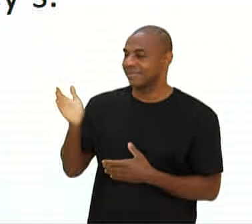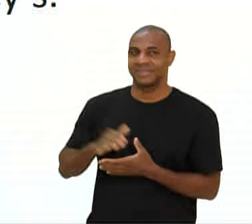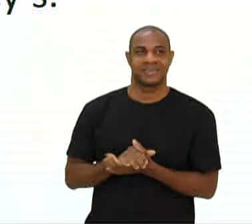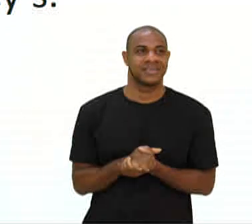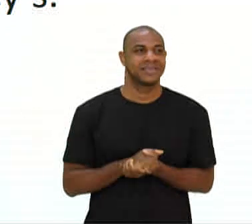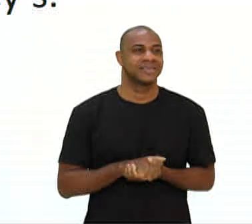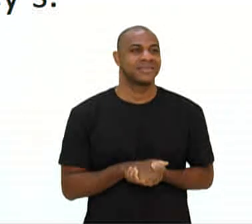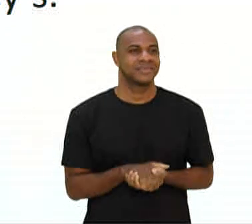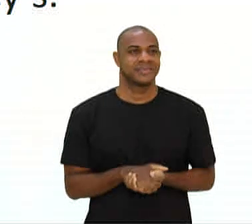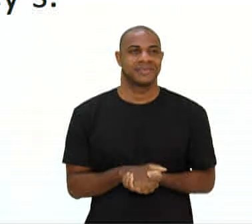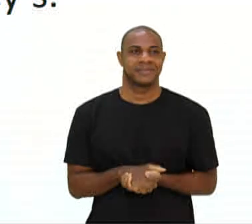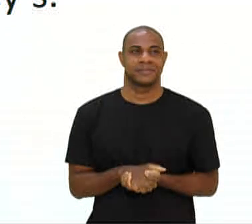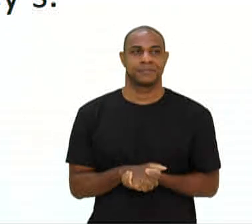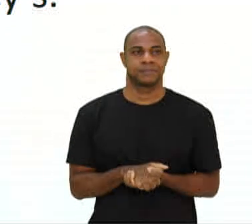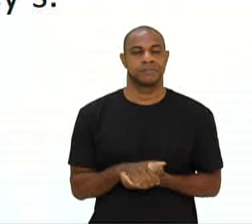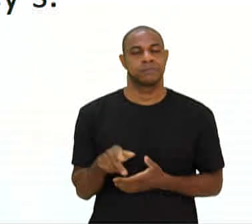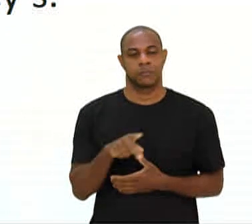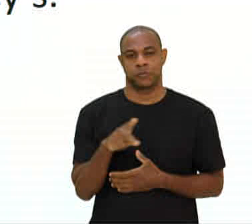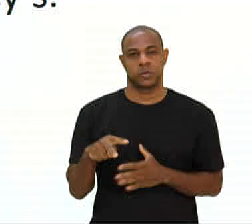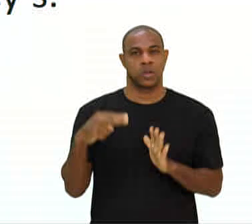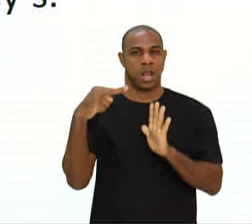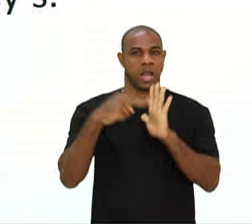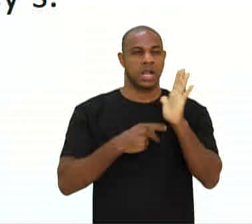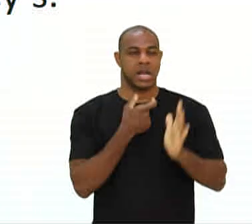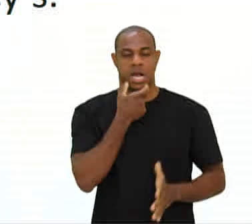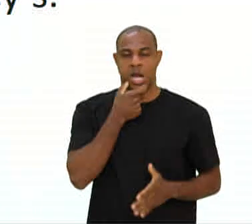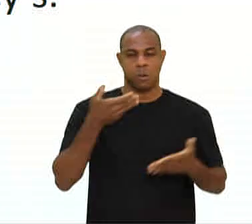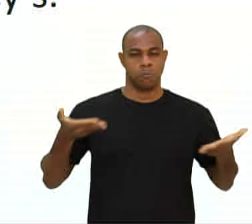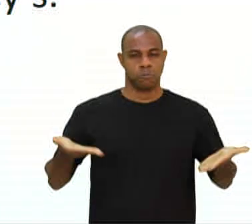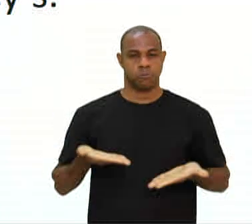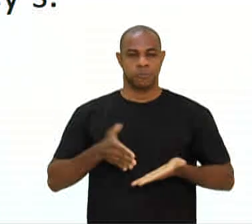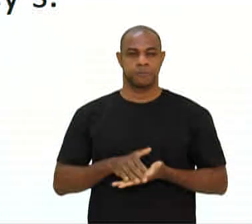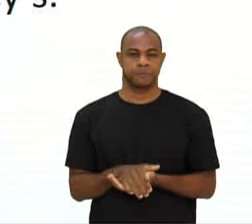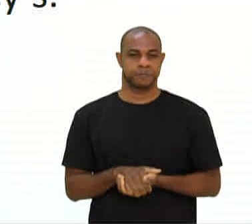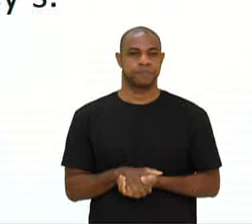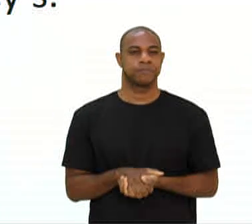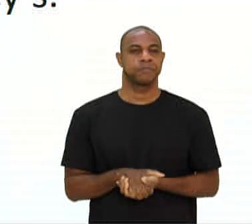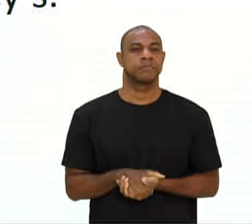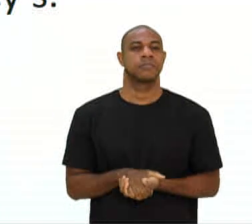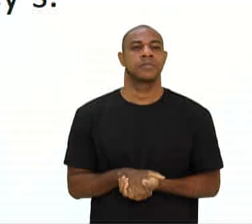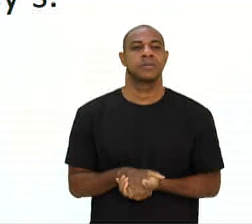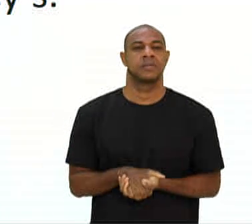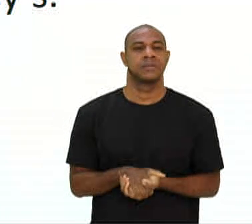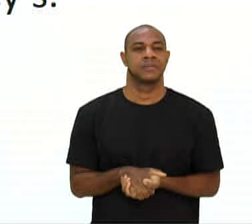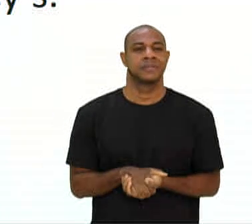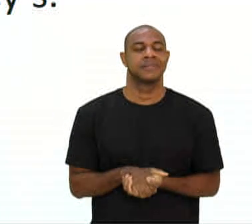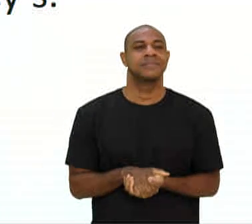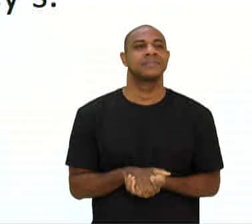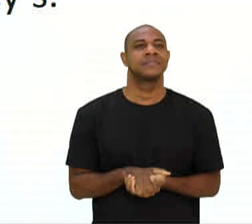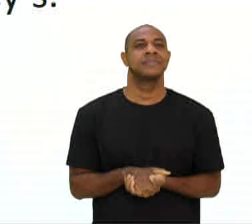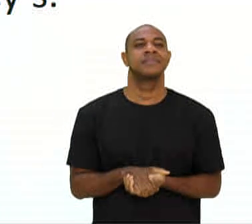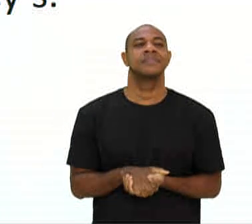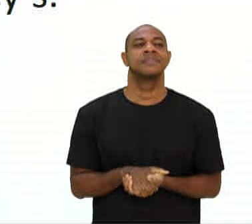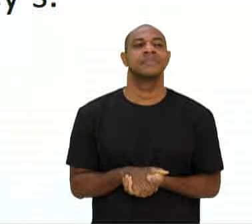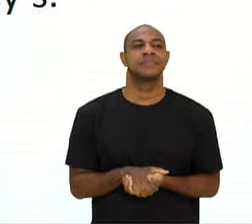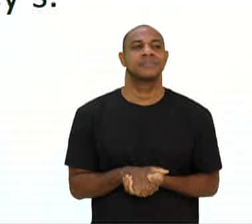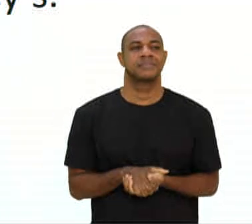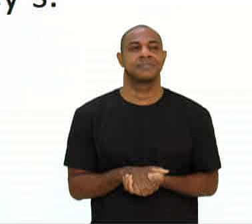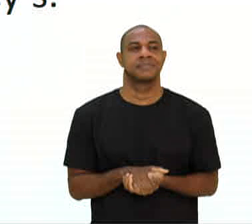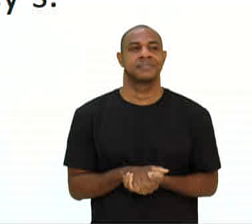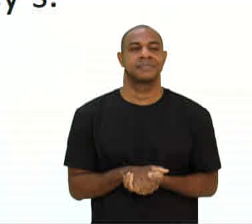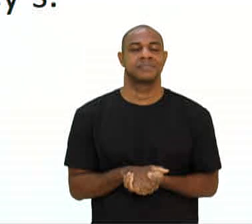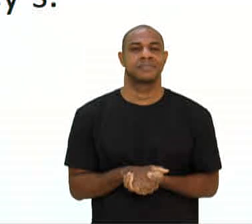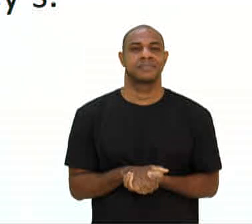Macy's Thanksgiving Day Parade in New York City, the world's largest parade, is presented by the US-based